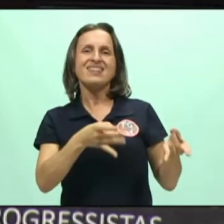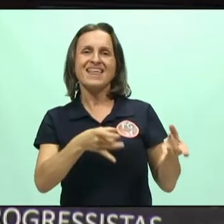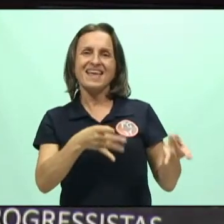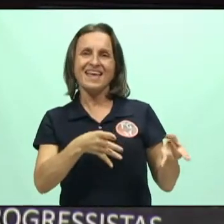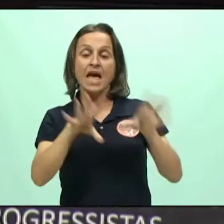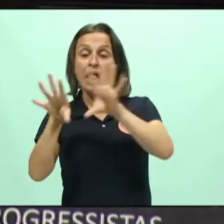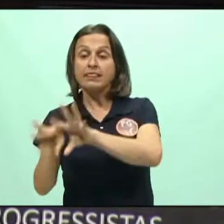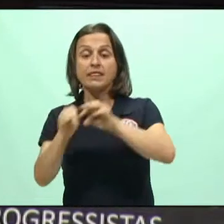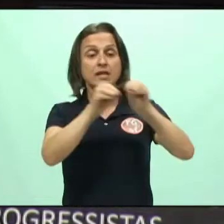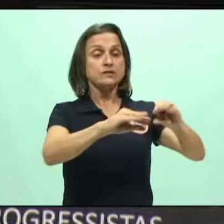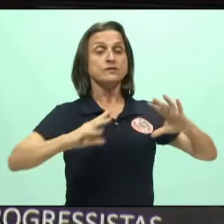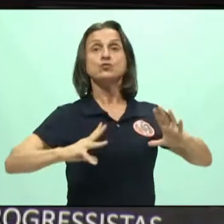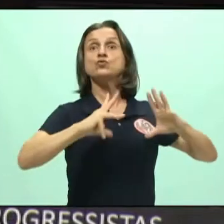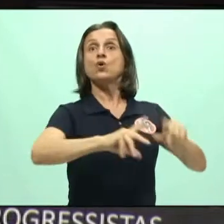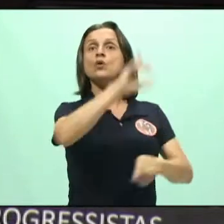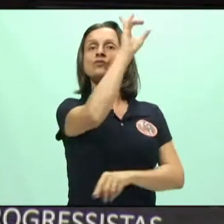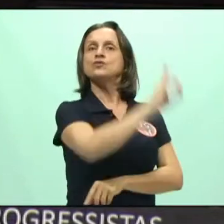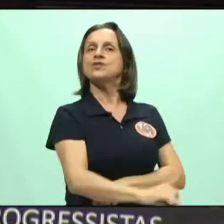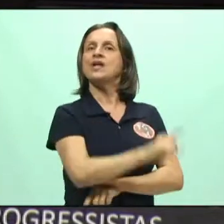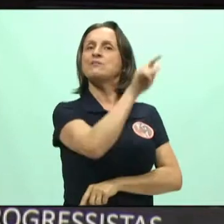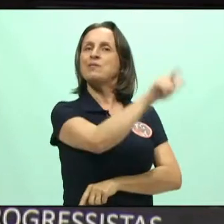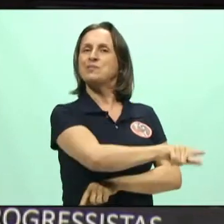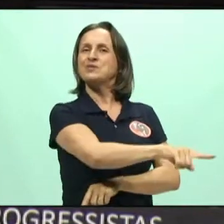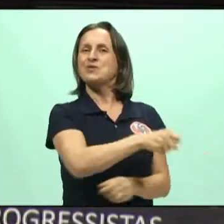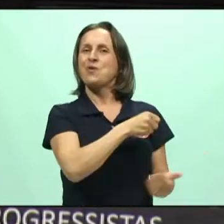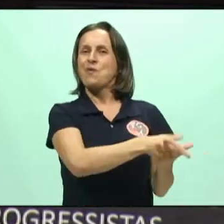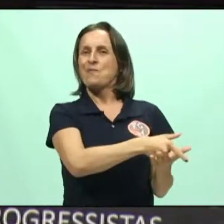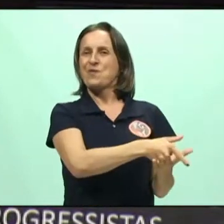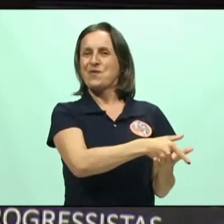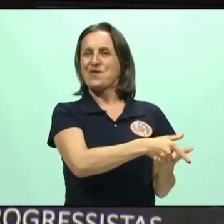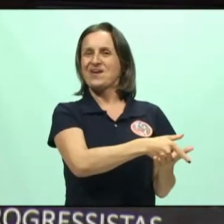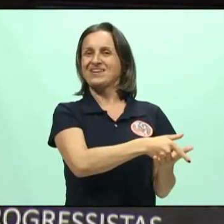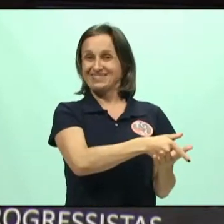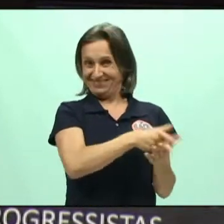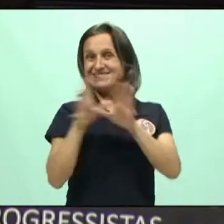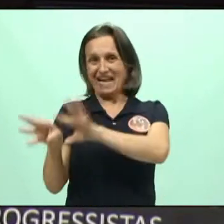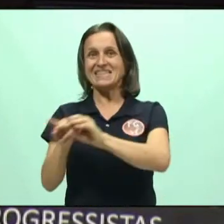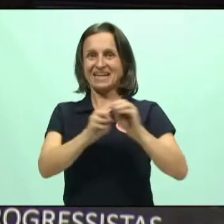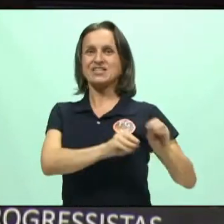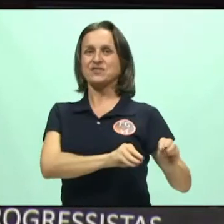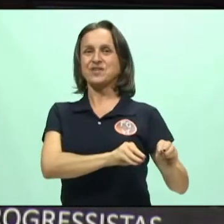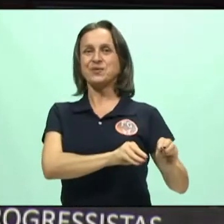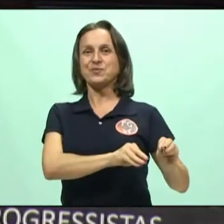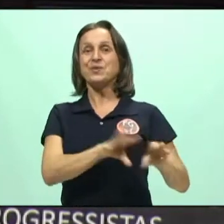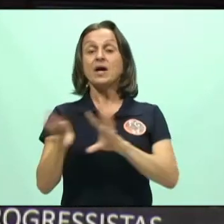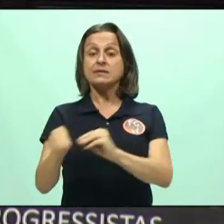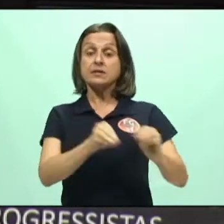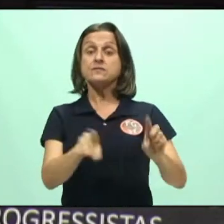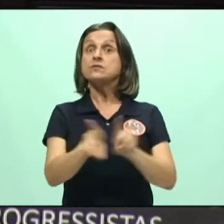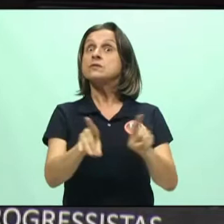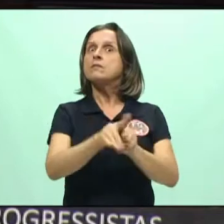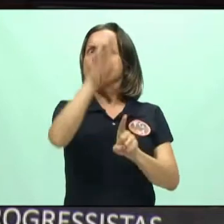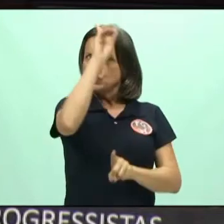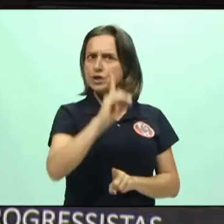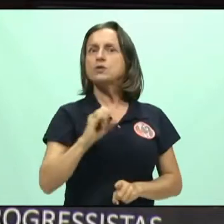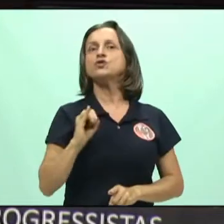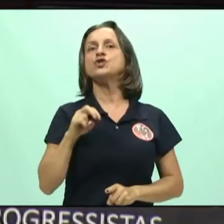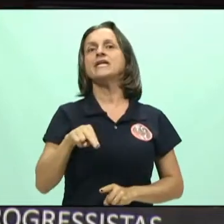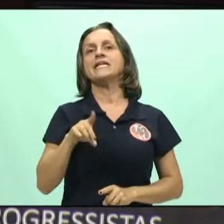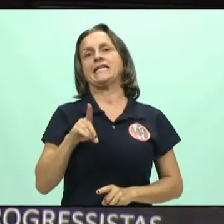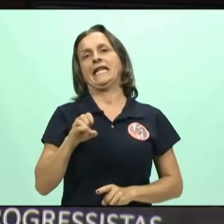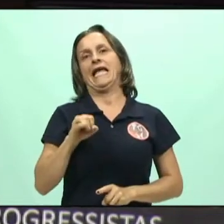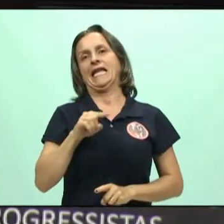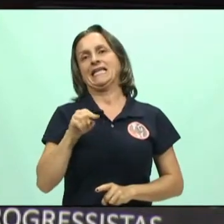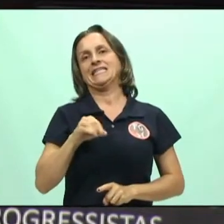transferiu todos os direitos para aquela pessoa Ah ele transferiu e transferiu também a igreja indenização porque não seria justo